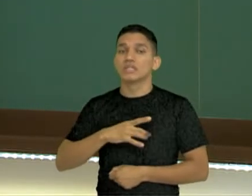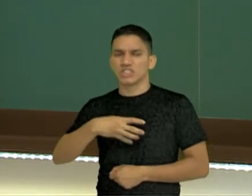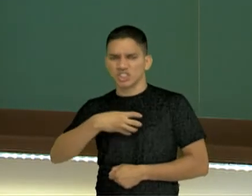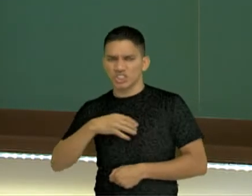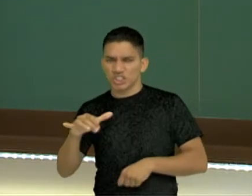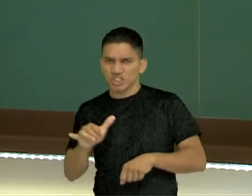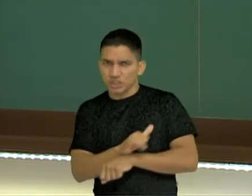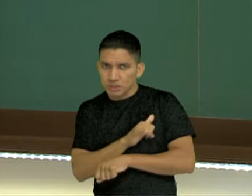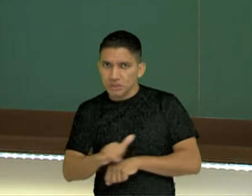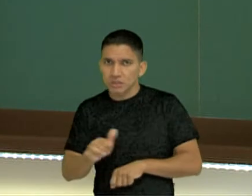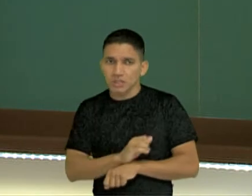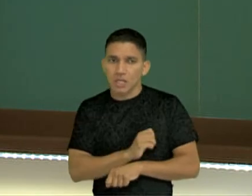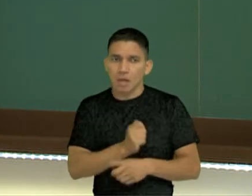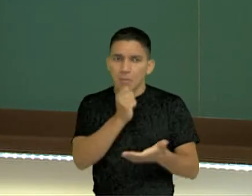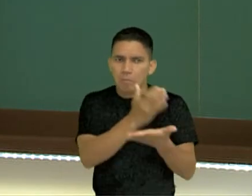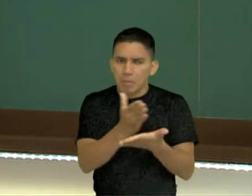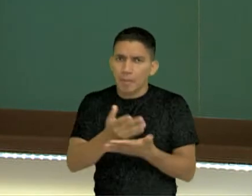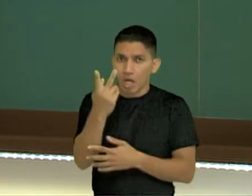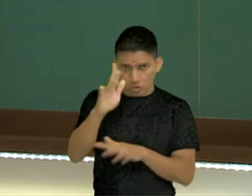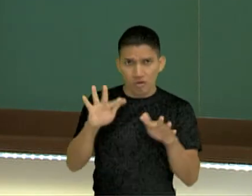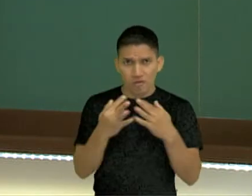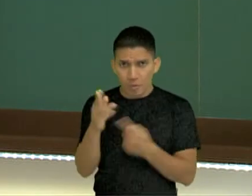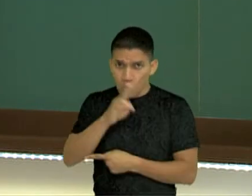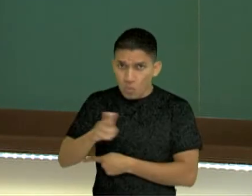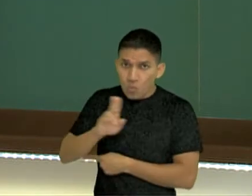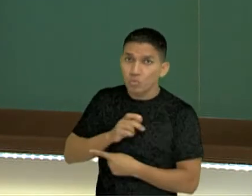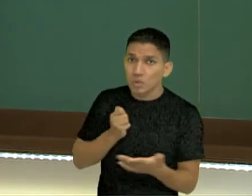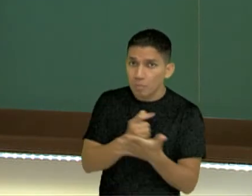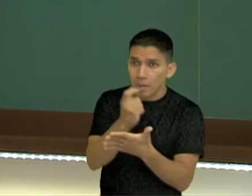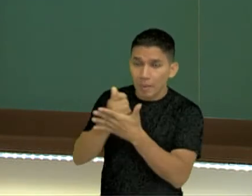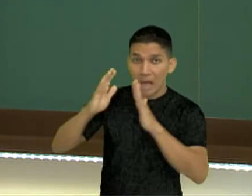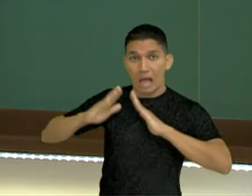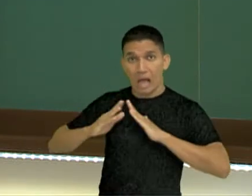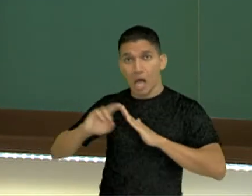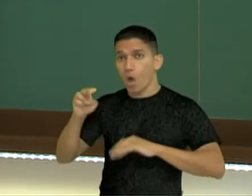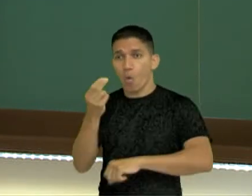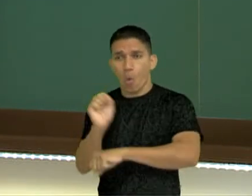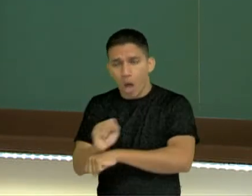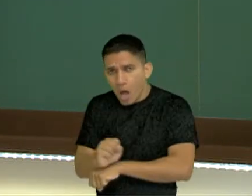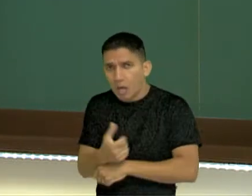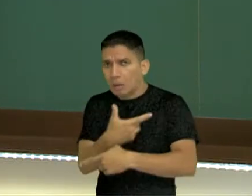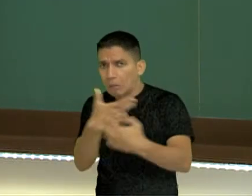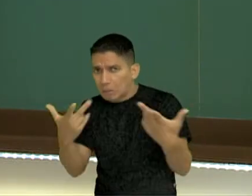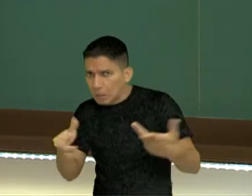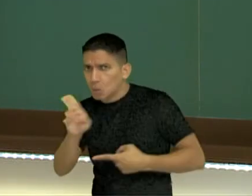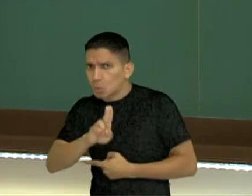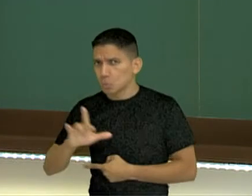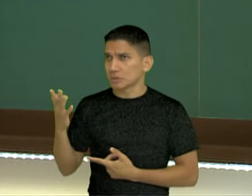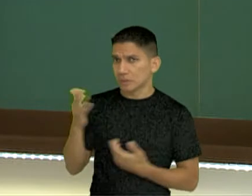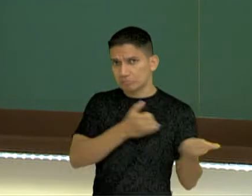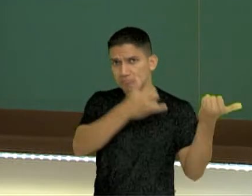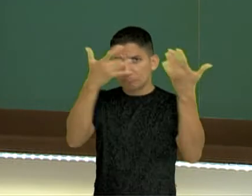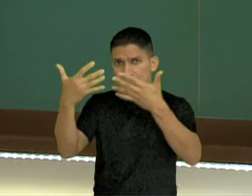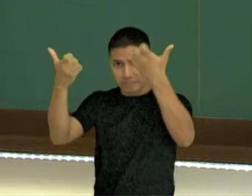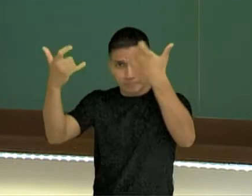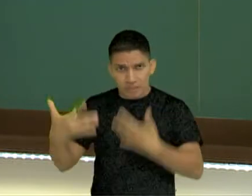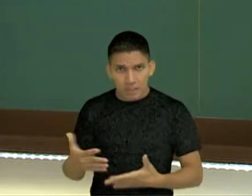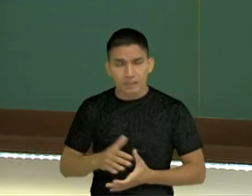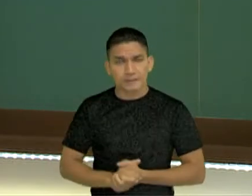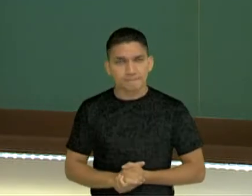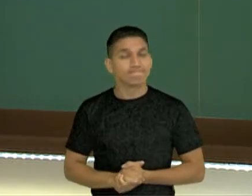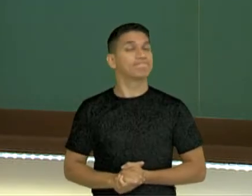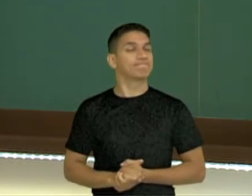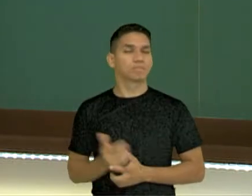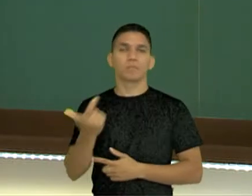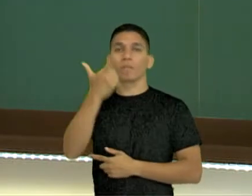A sua família se utiliza de uma dessas modalidades que a gente conversou hoje nesse nosso vídeo? Então, outra